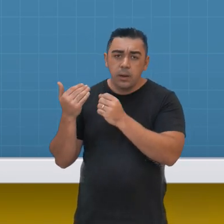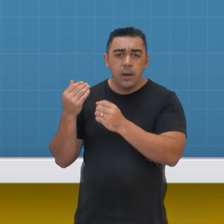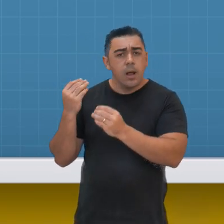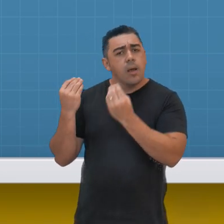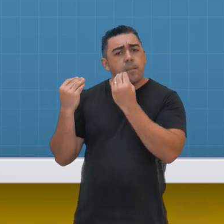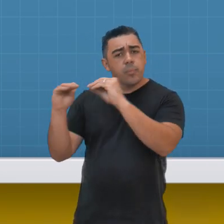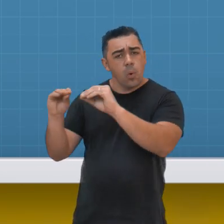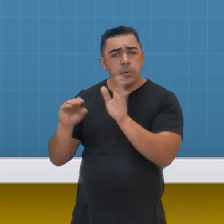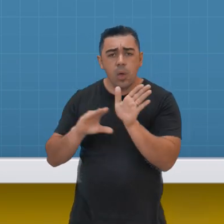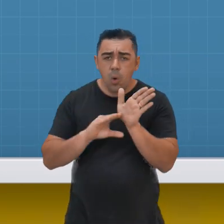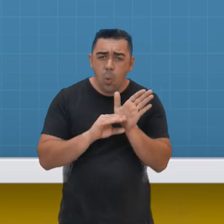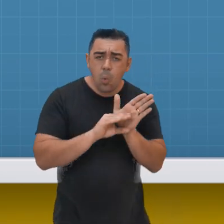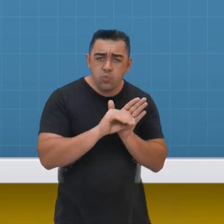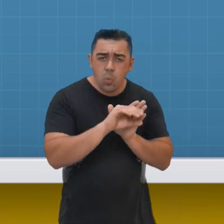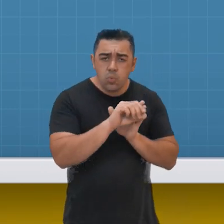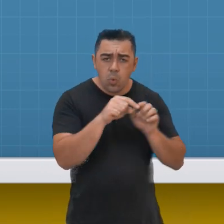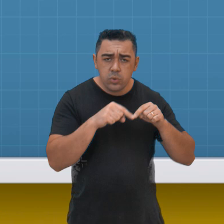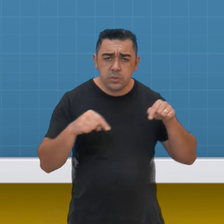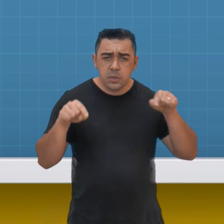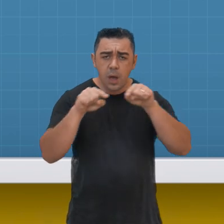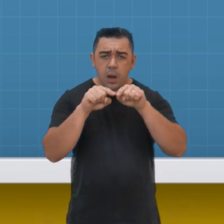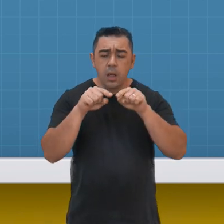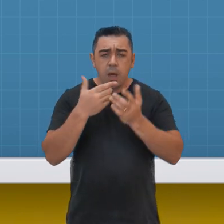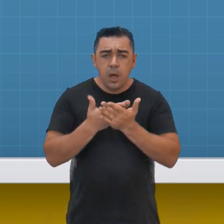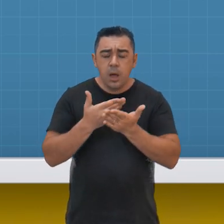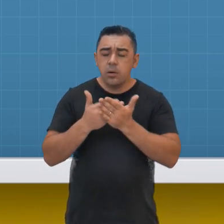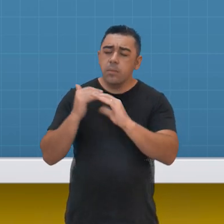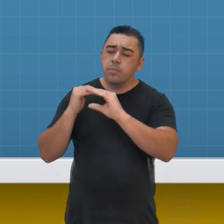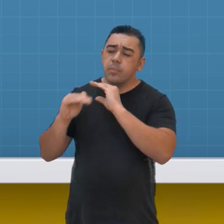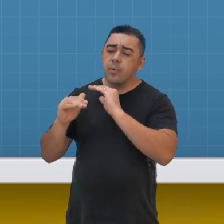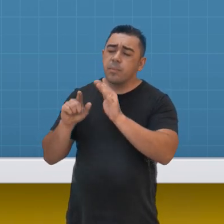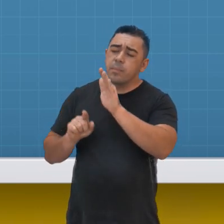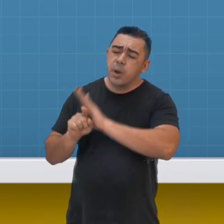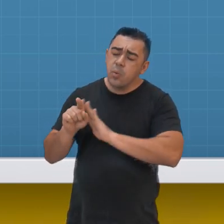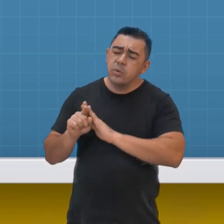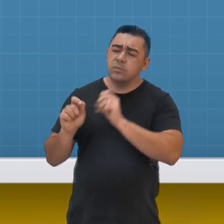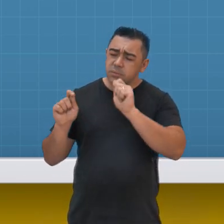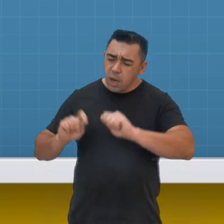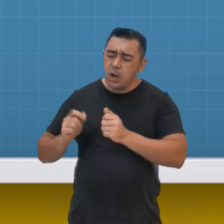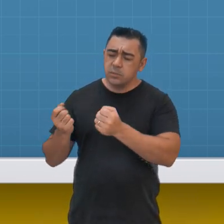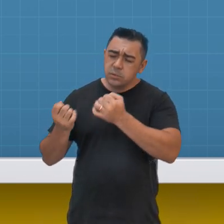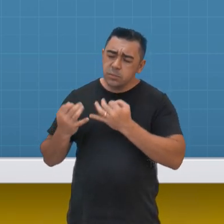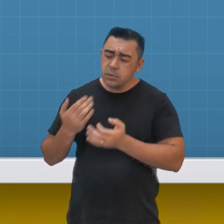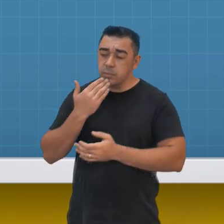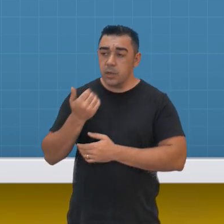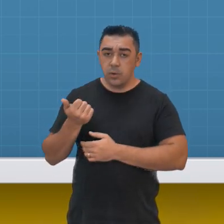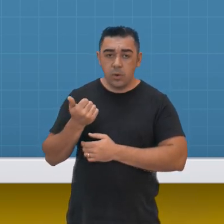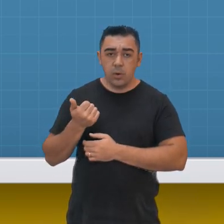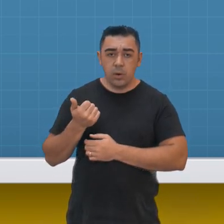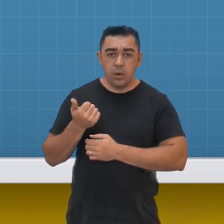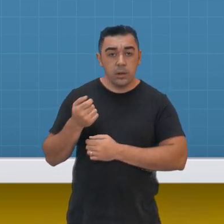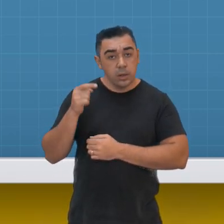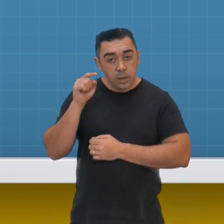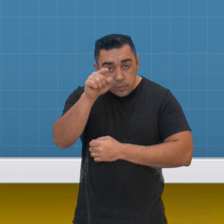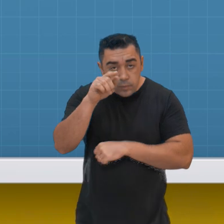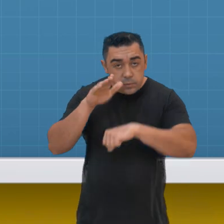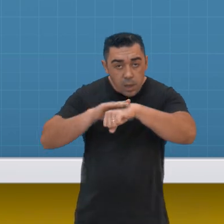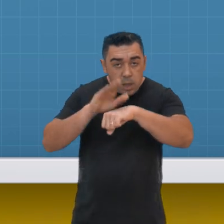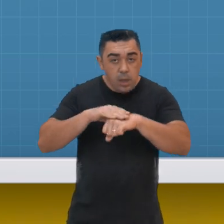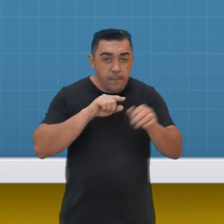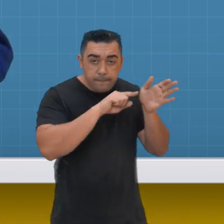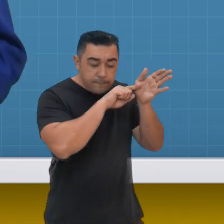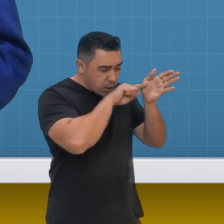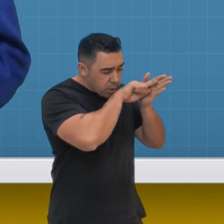um recadinho lá, uma perguntinha para ele, entrega para o professor, me explica isso que eu não entendo. E vai pesquisar e